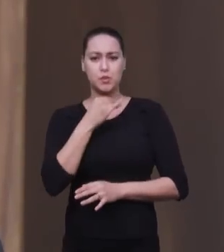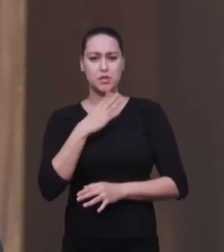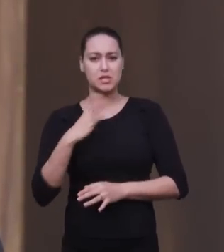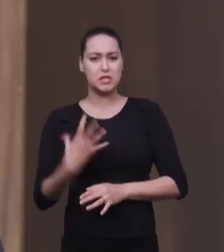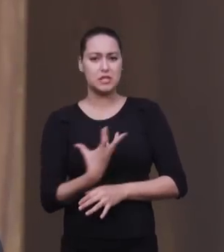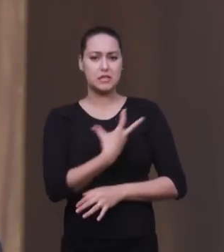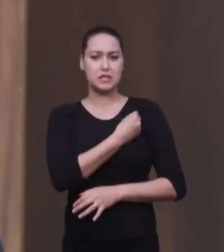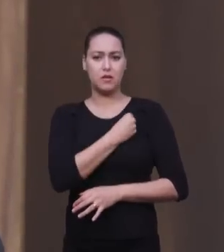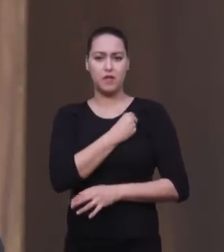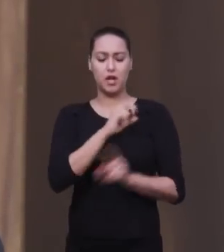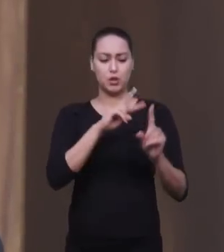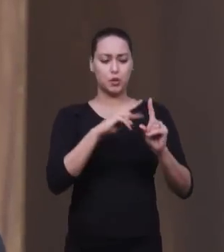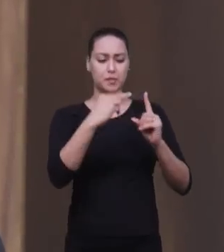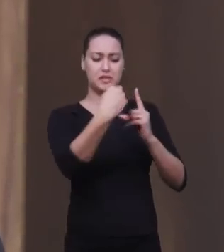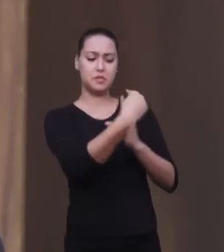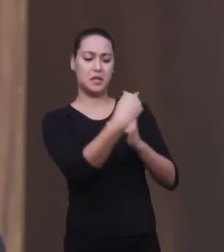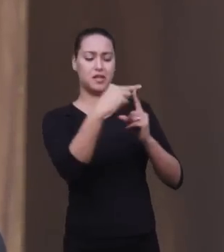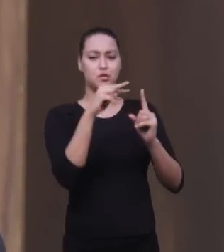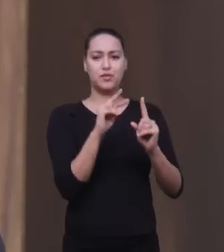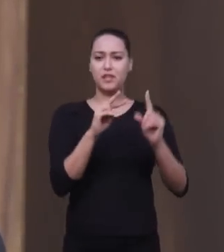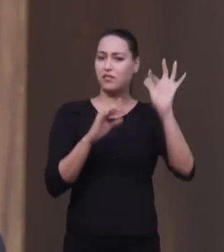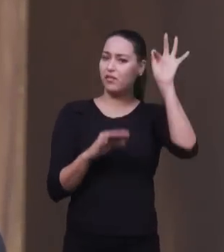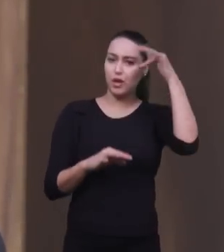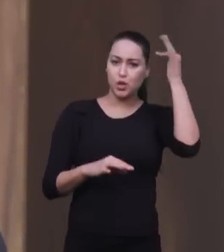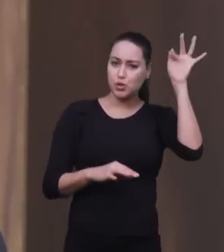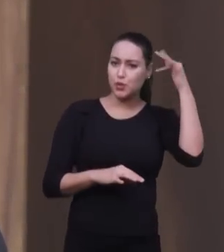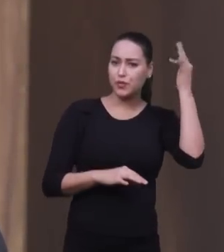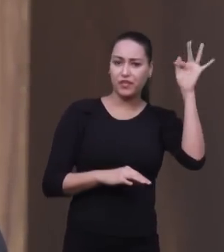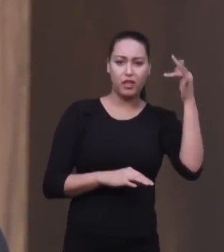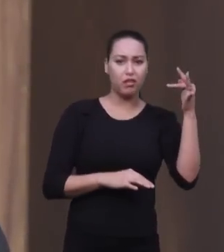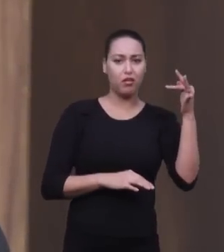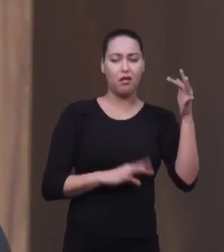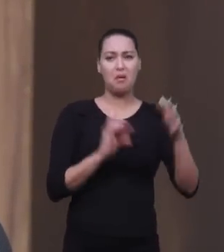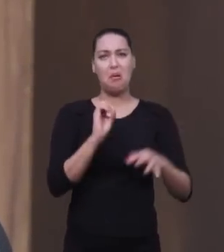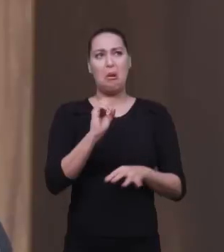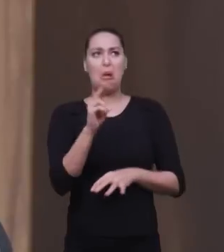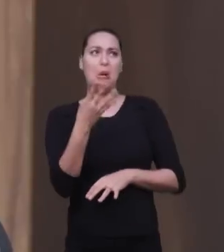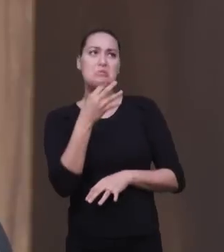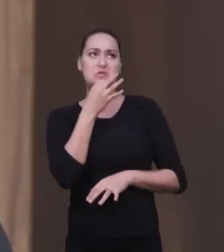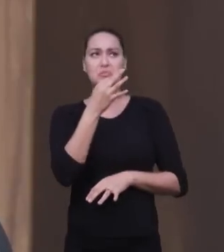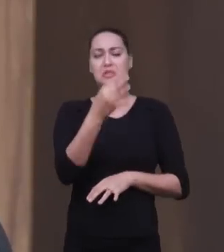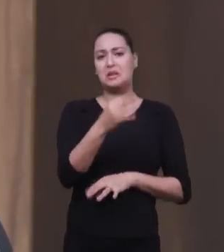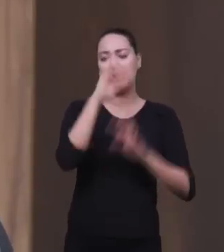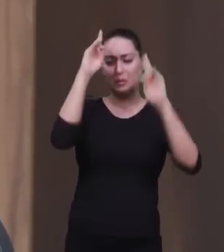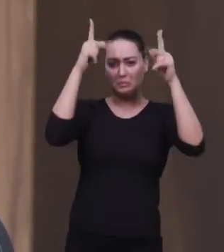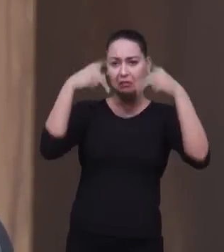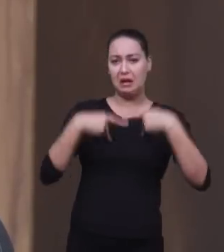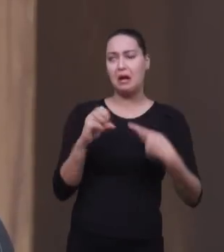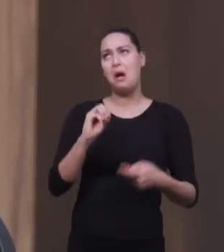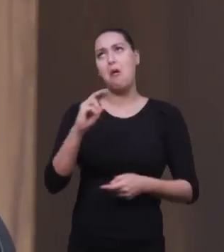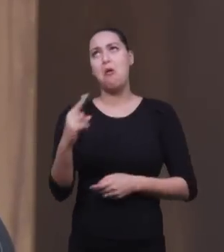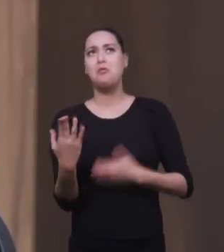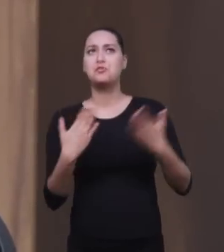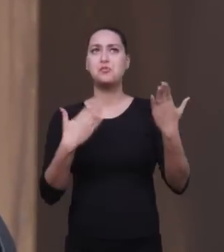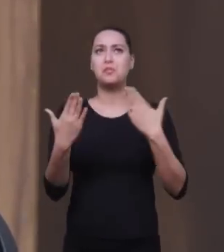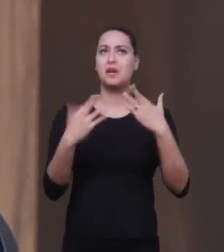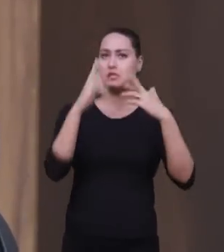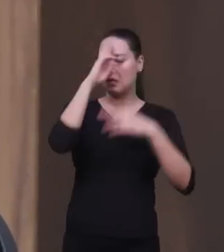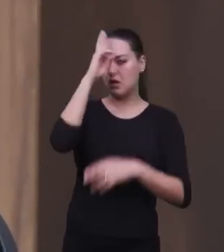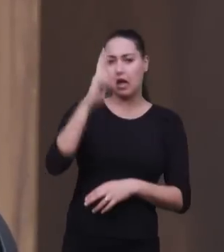Salvador através de um ponto de vista filosófico, por exemplo, ou de uma opinião de alguém, ou de uma